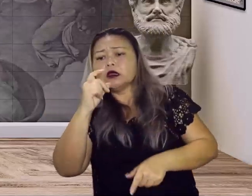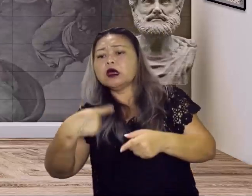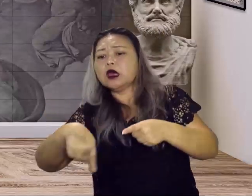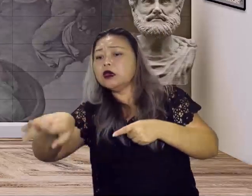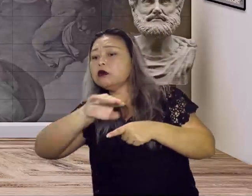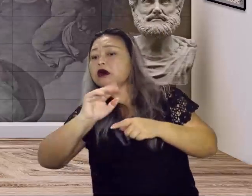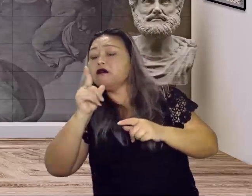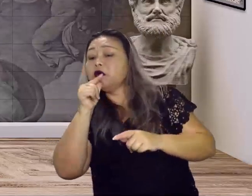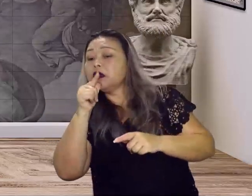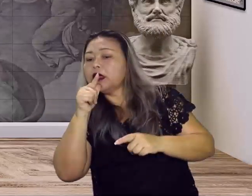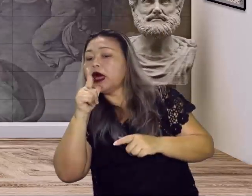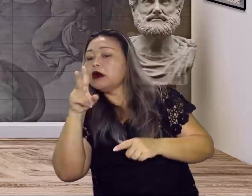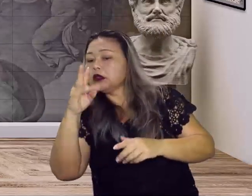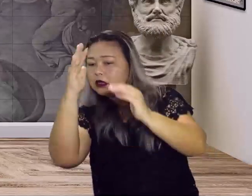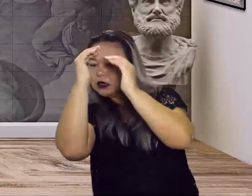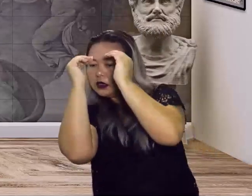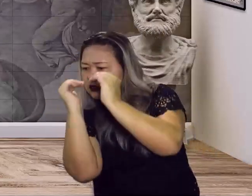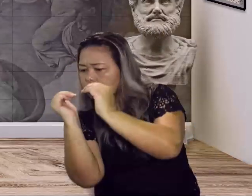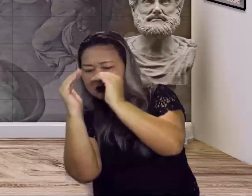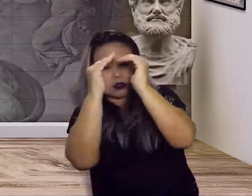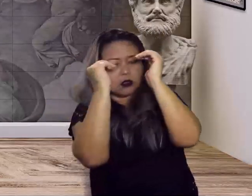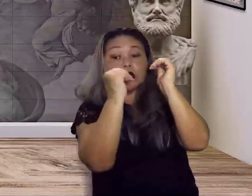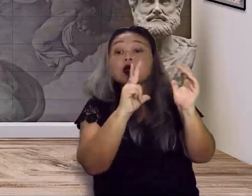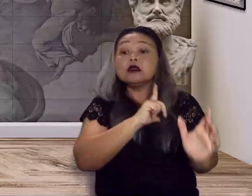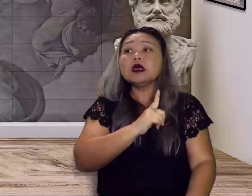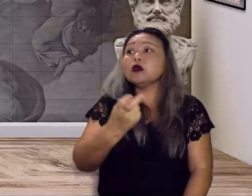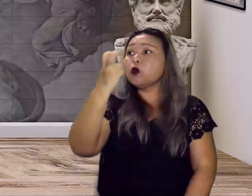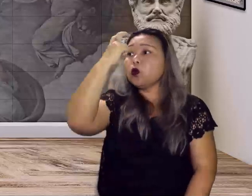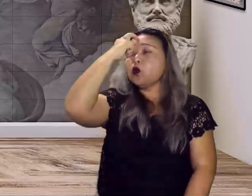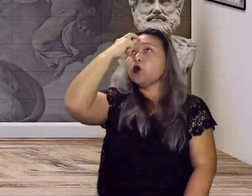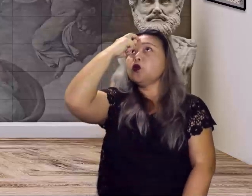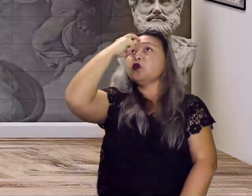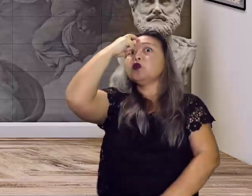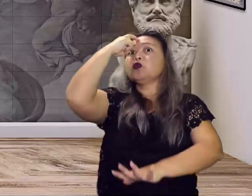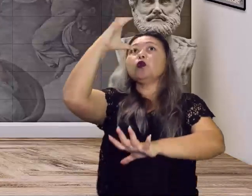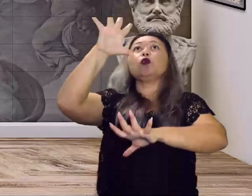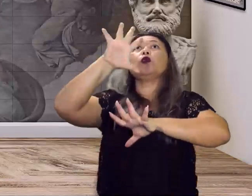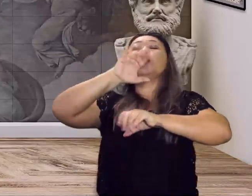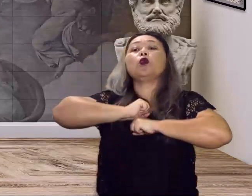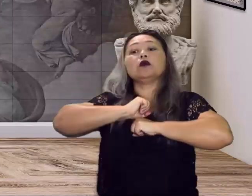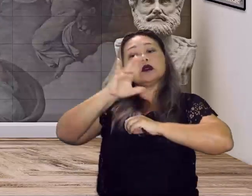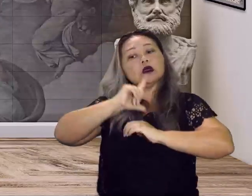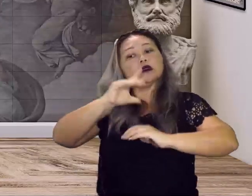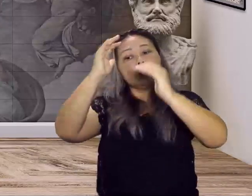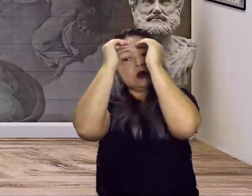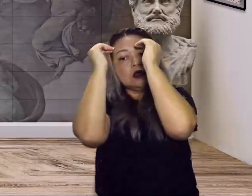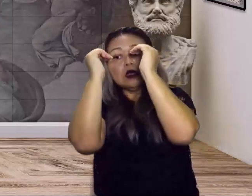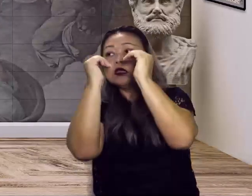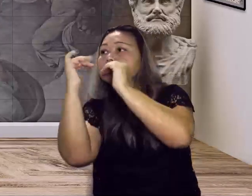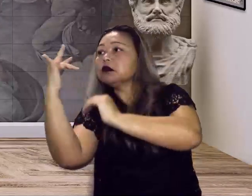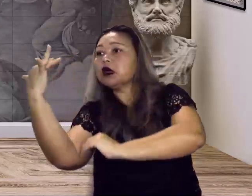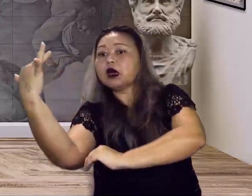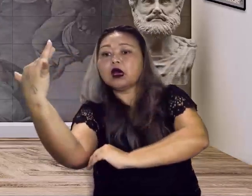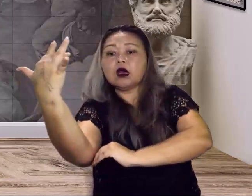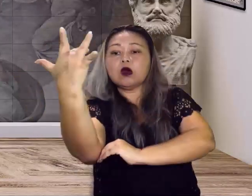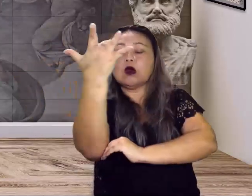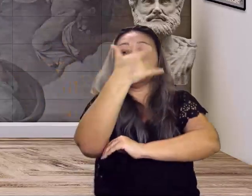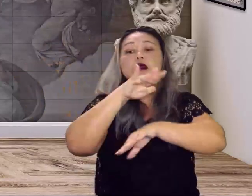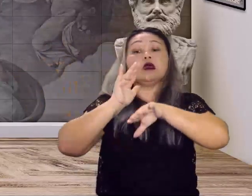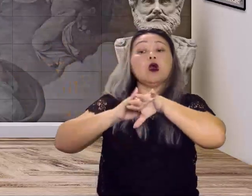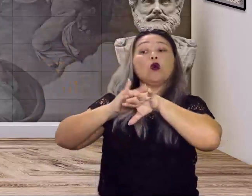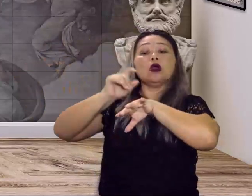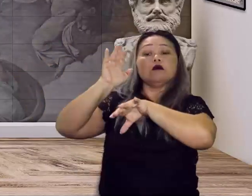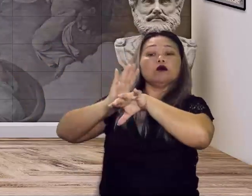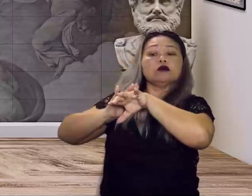tem que respeitar. Então, as pessoas têm essa cultura, carregam em si o respeito pela natureza. Por quê? Tem alguém por trás